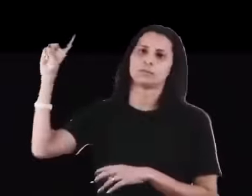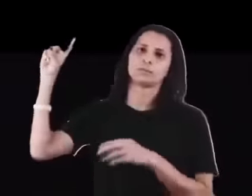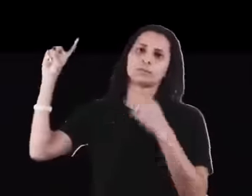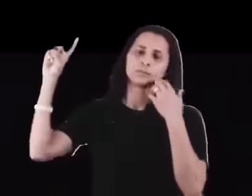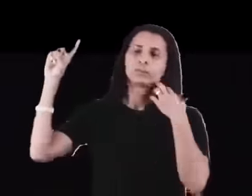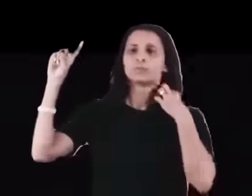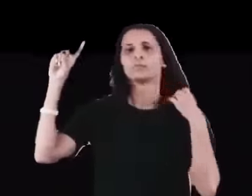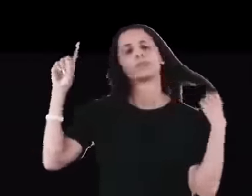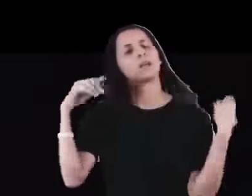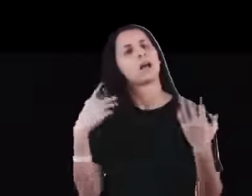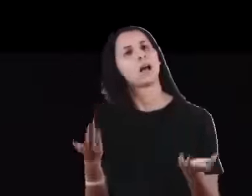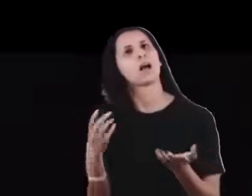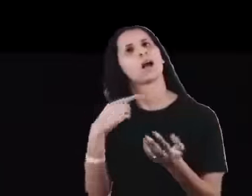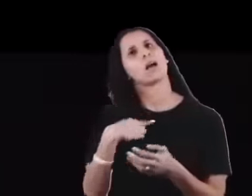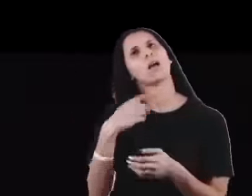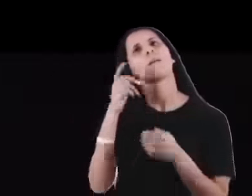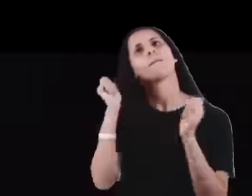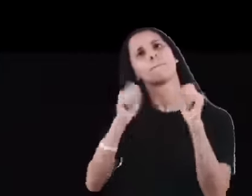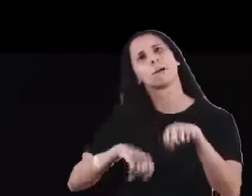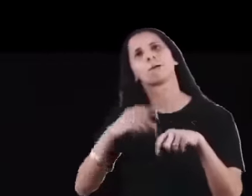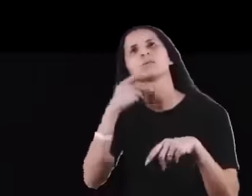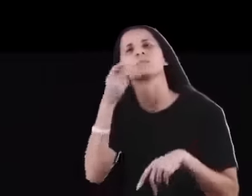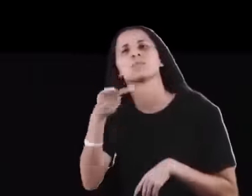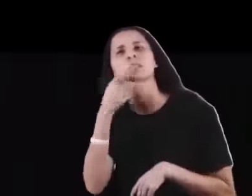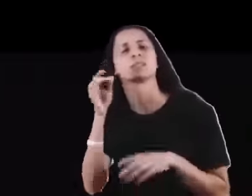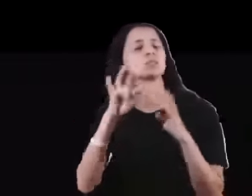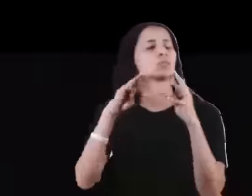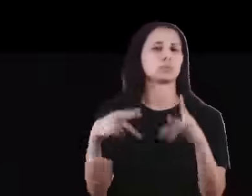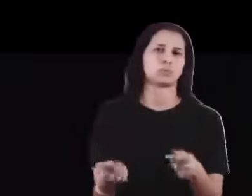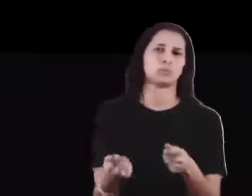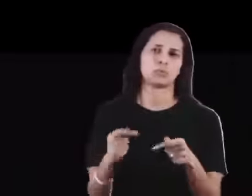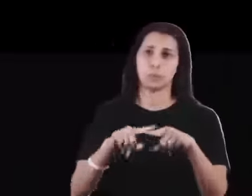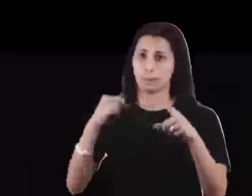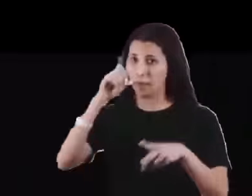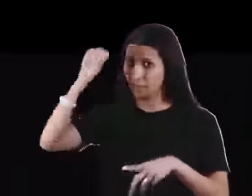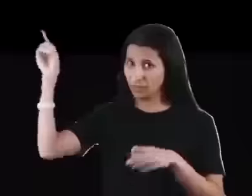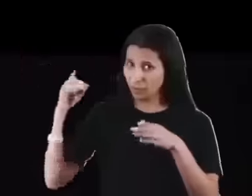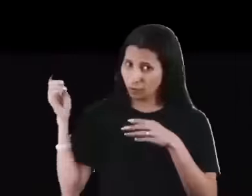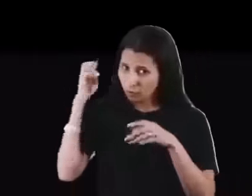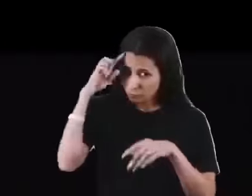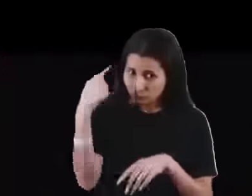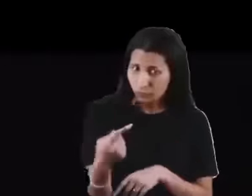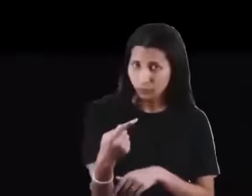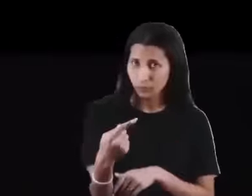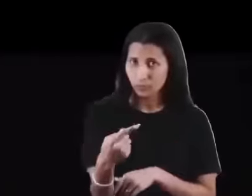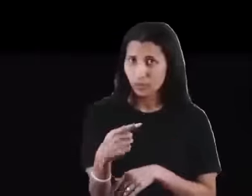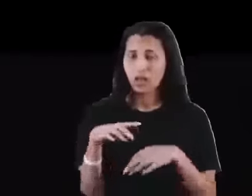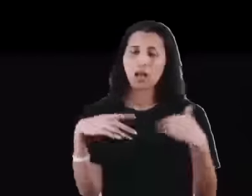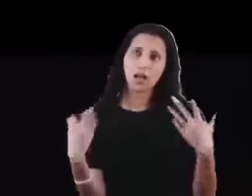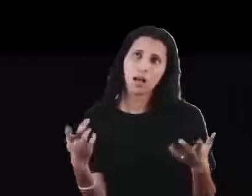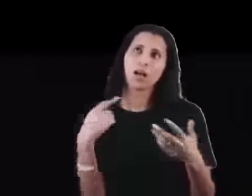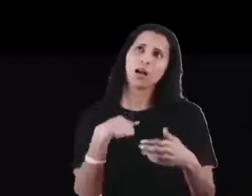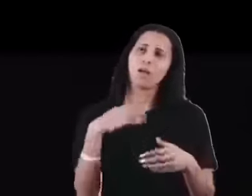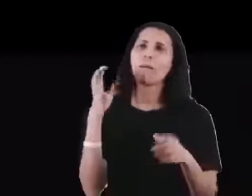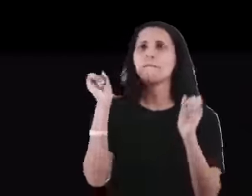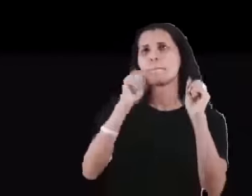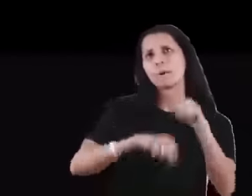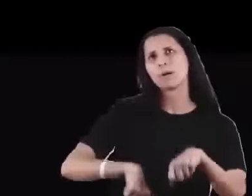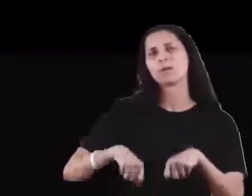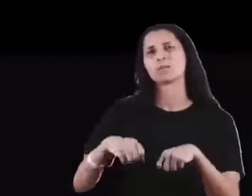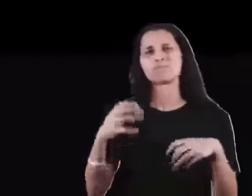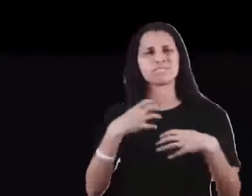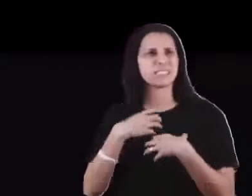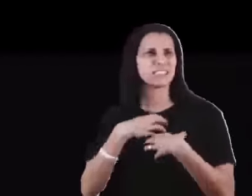direito de expor contar tudo tem mas é a direção de Deus ah ah mas eu tenho direito de ressentir no meu